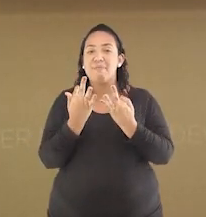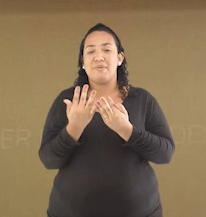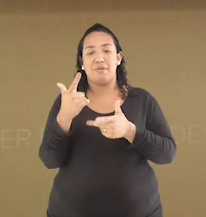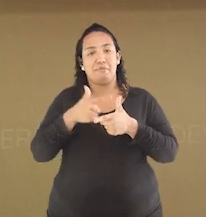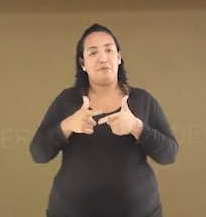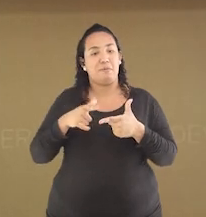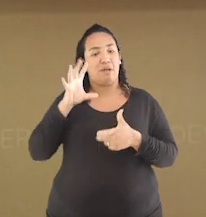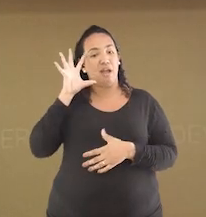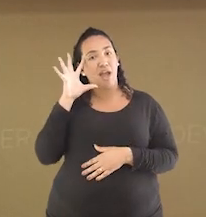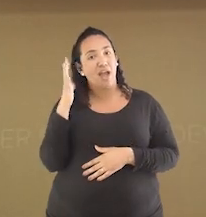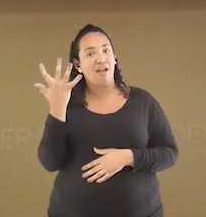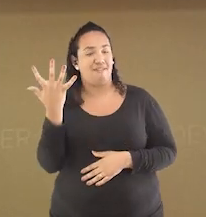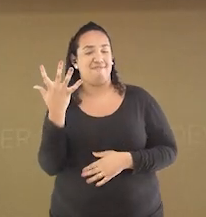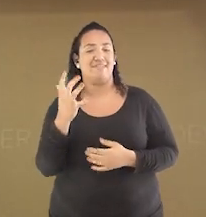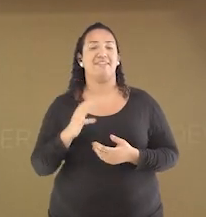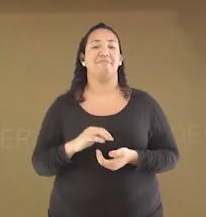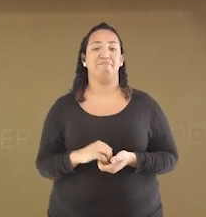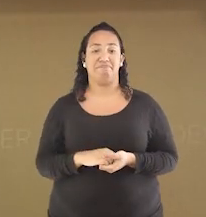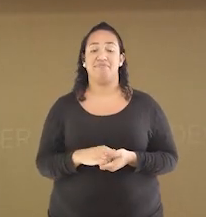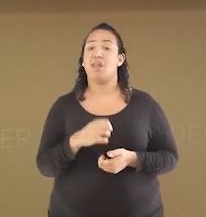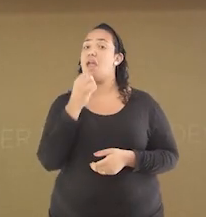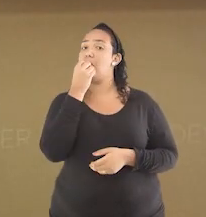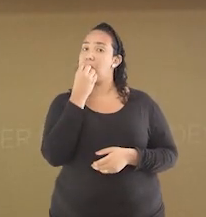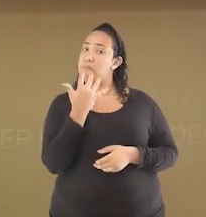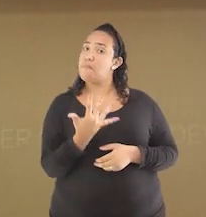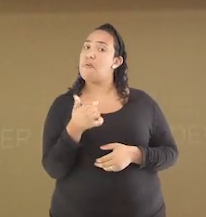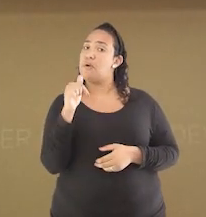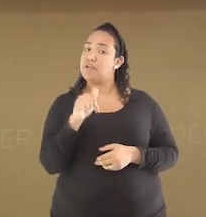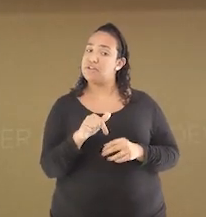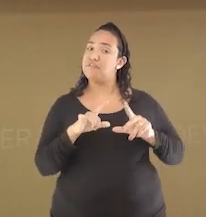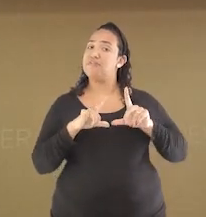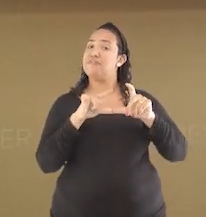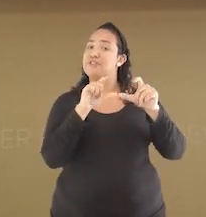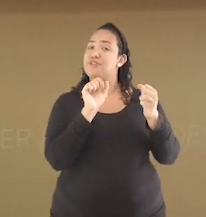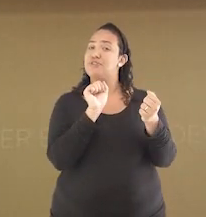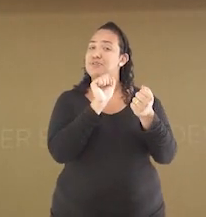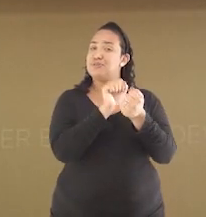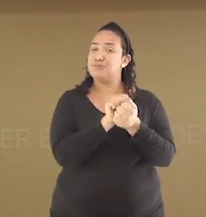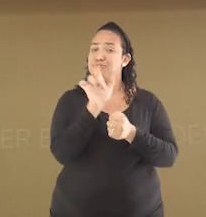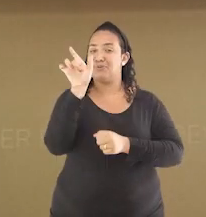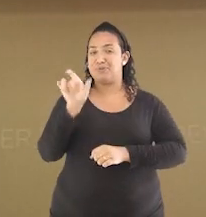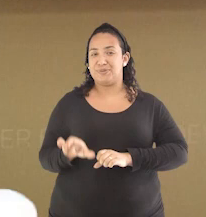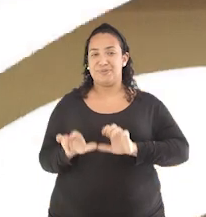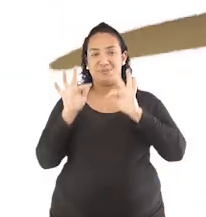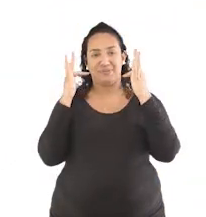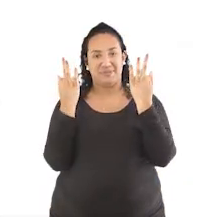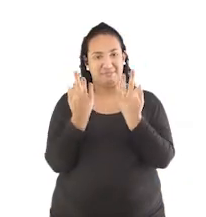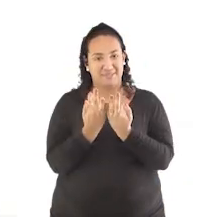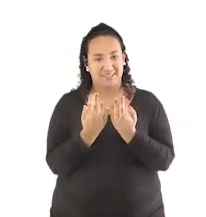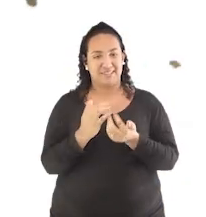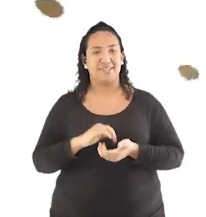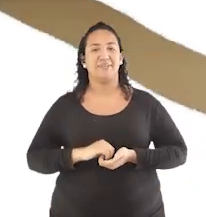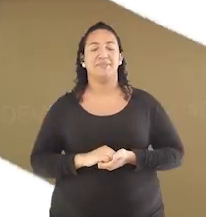situação. Vale a pena embarcar nessa aventura junto com Greg e sua família.